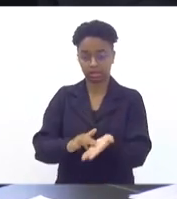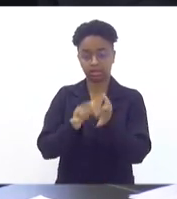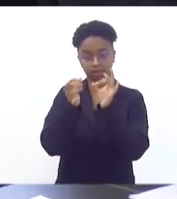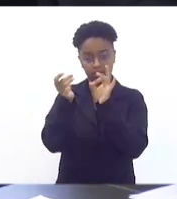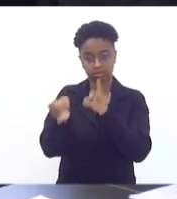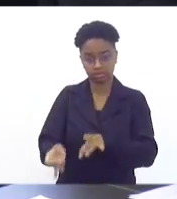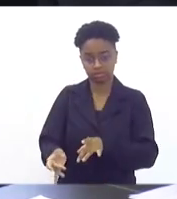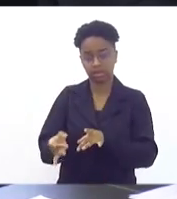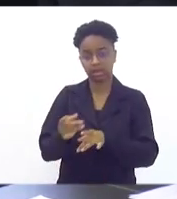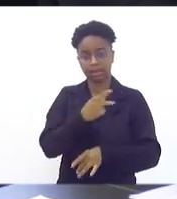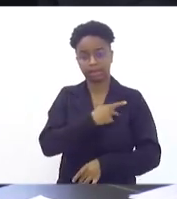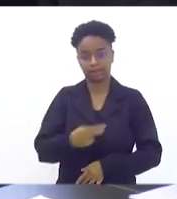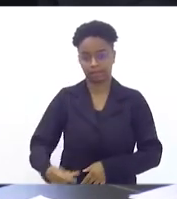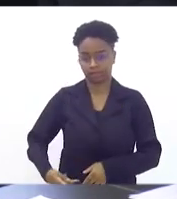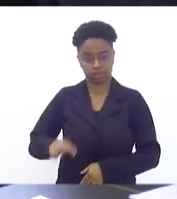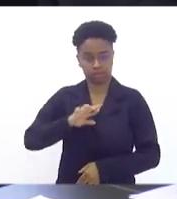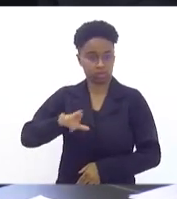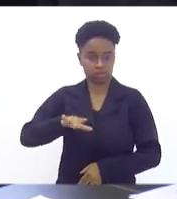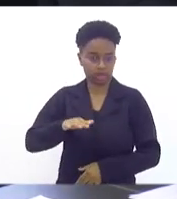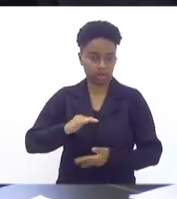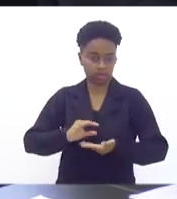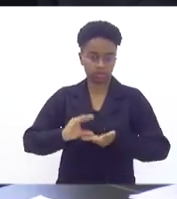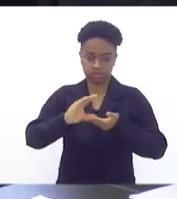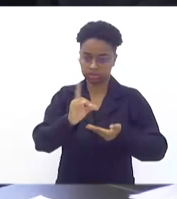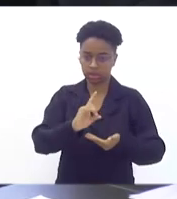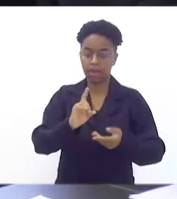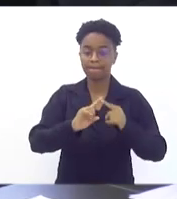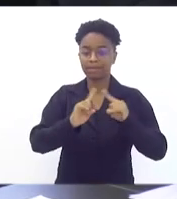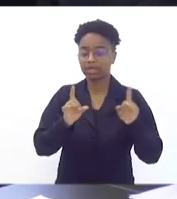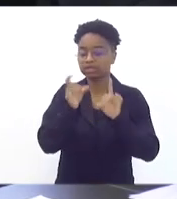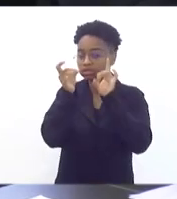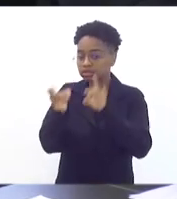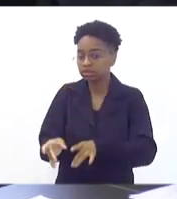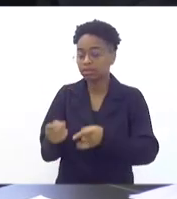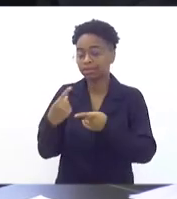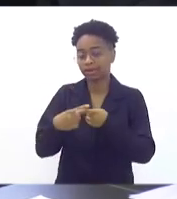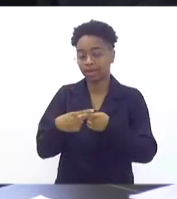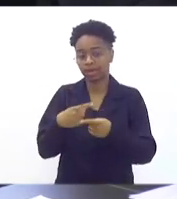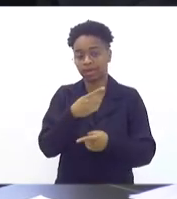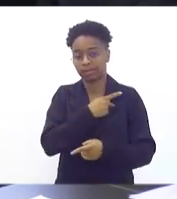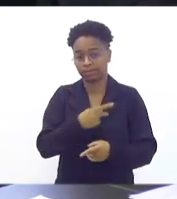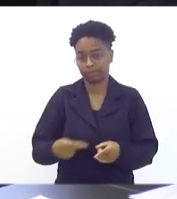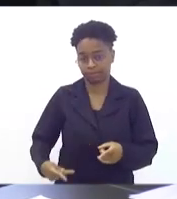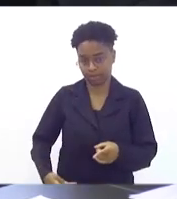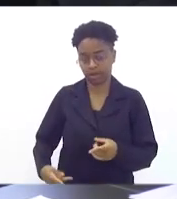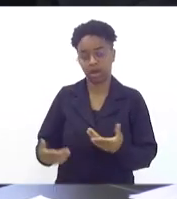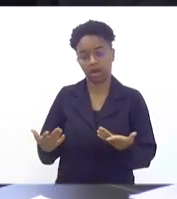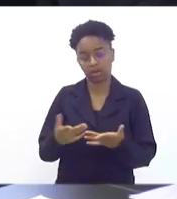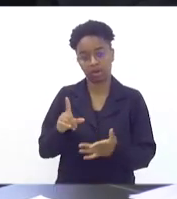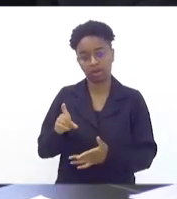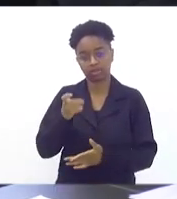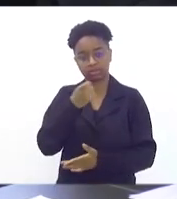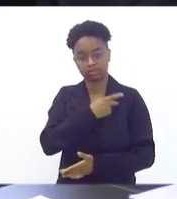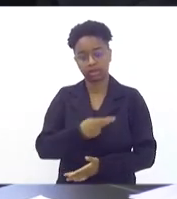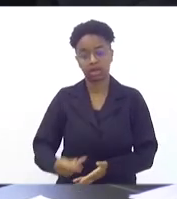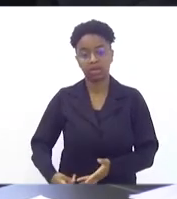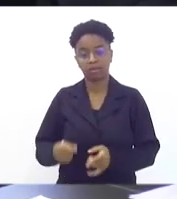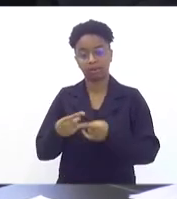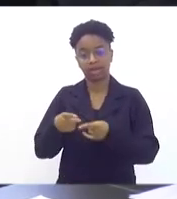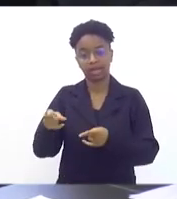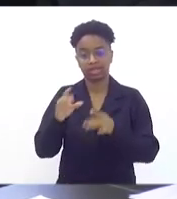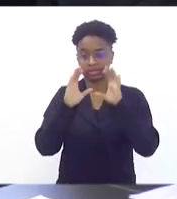não ao seu mandato de Conselheiro mas é o seu mandato de presidente que eu tenho a mais absoluta convicção que como cidadão do Rio de Janeiro